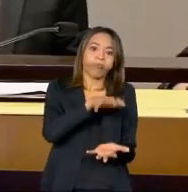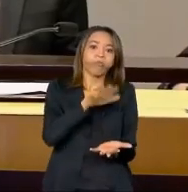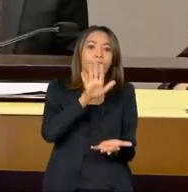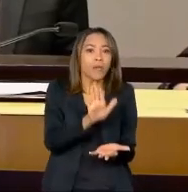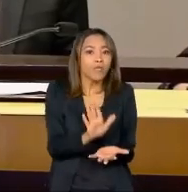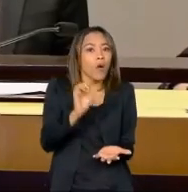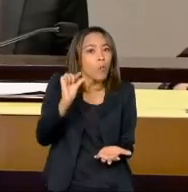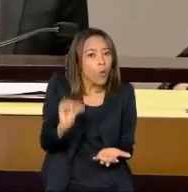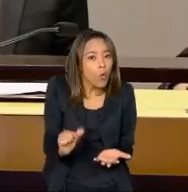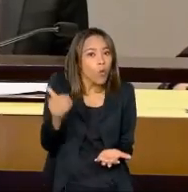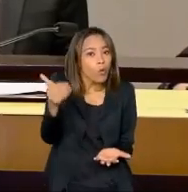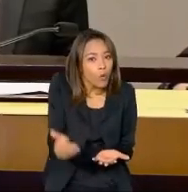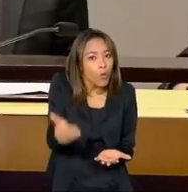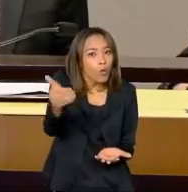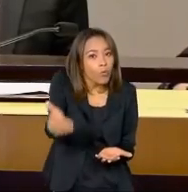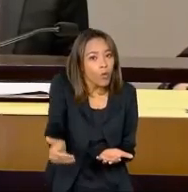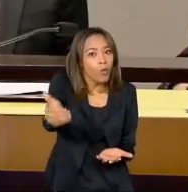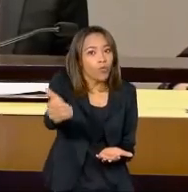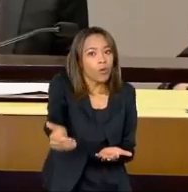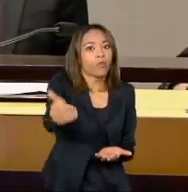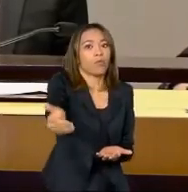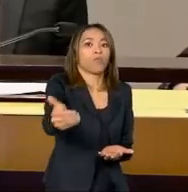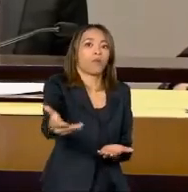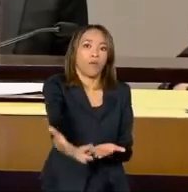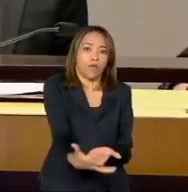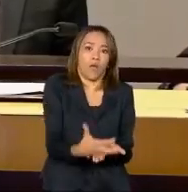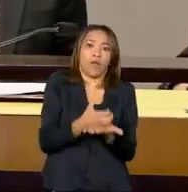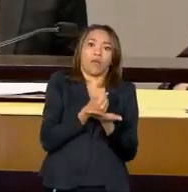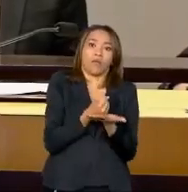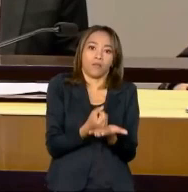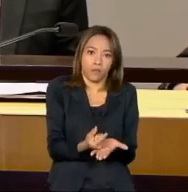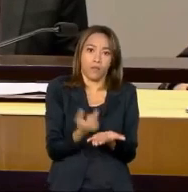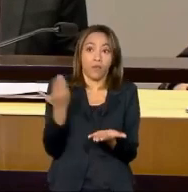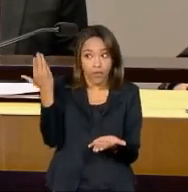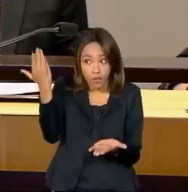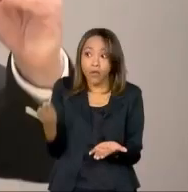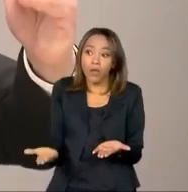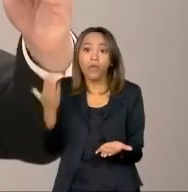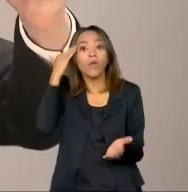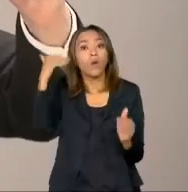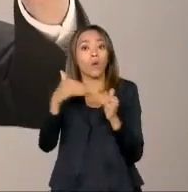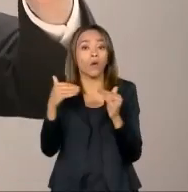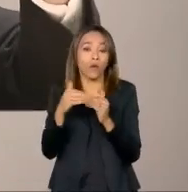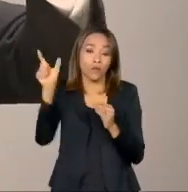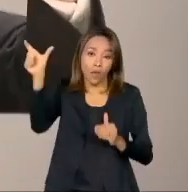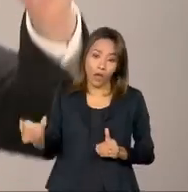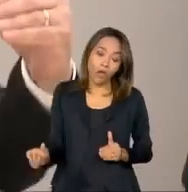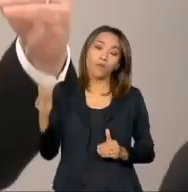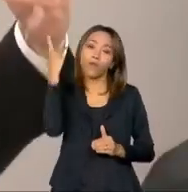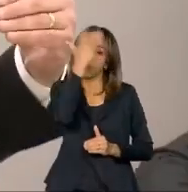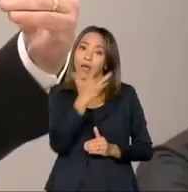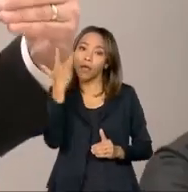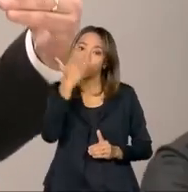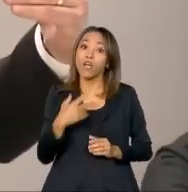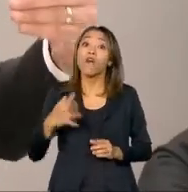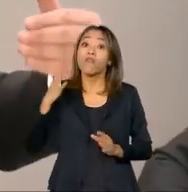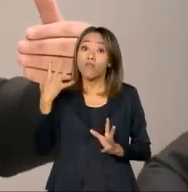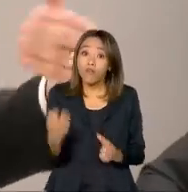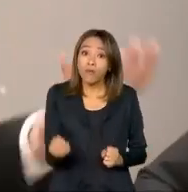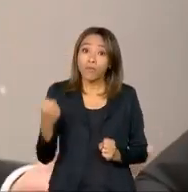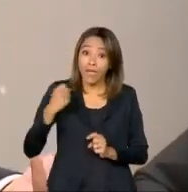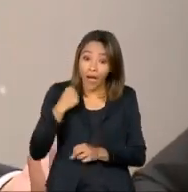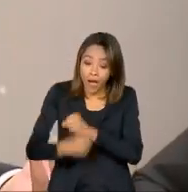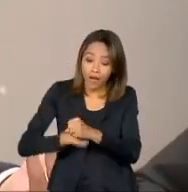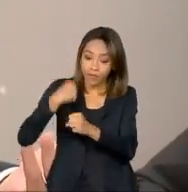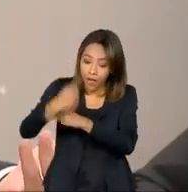gradualmente, pedaço a pedaço, que é o que o ministro Haddad tem concordado. Fazemos o reajuste gradualmente e fazemos por faixa,